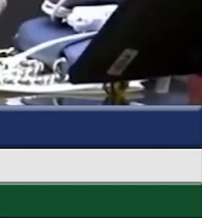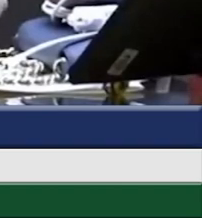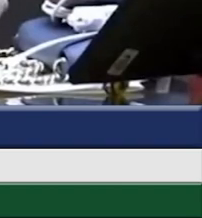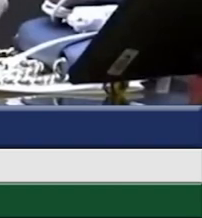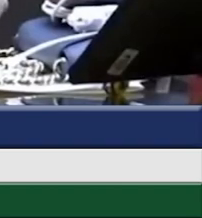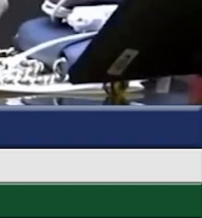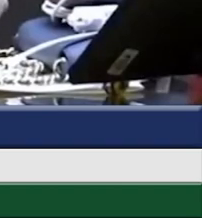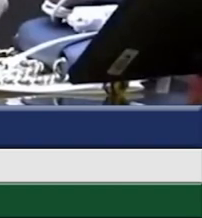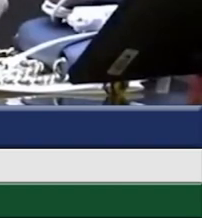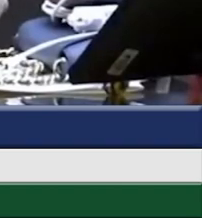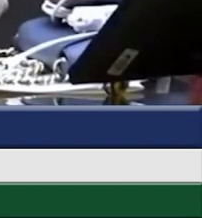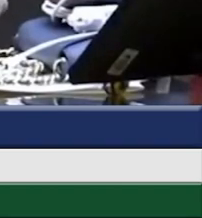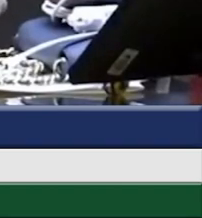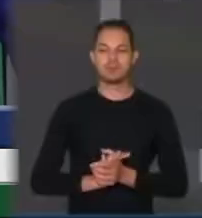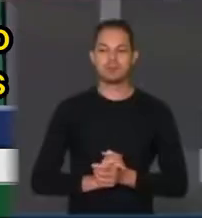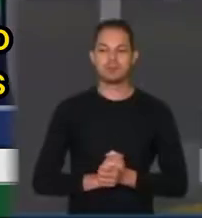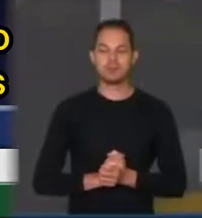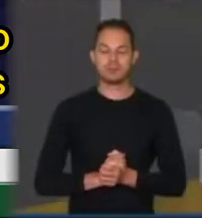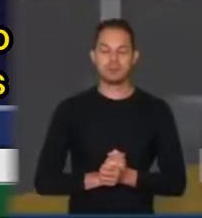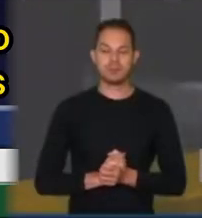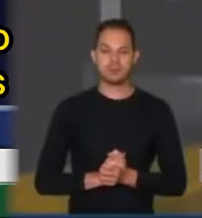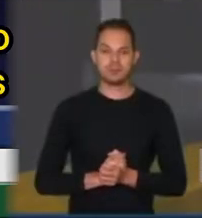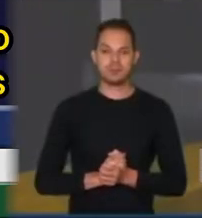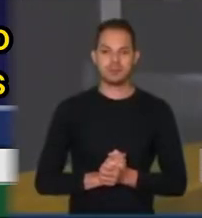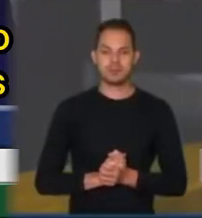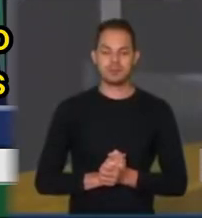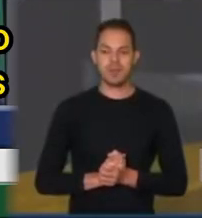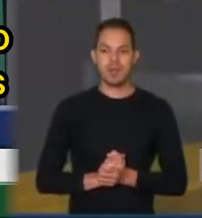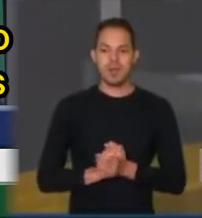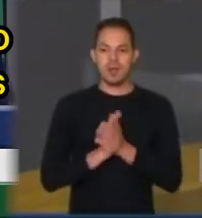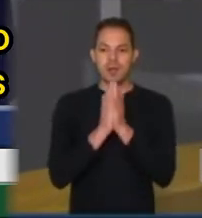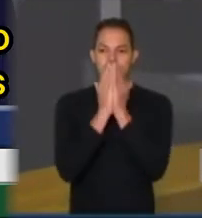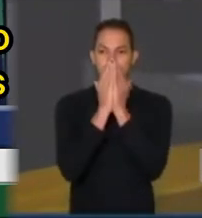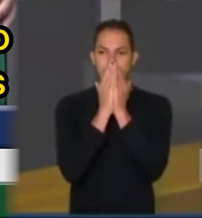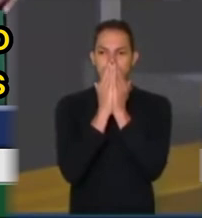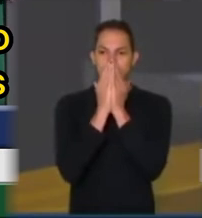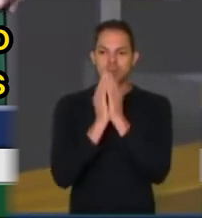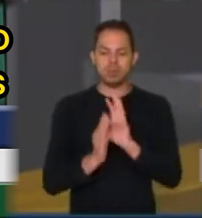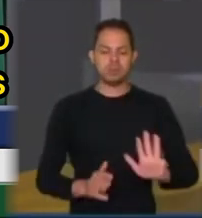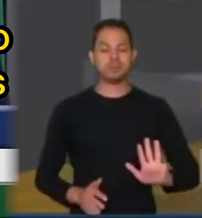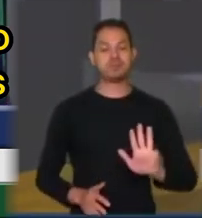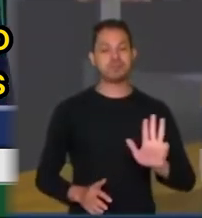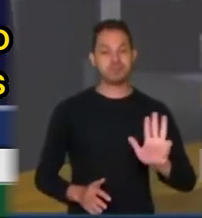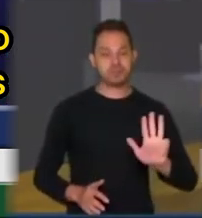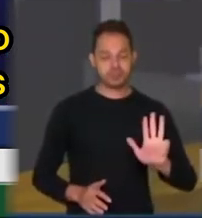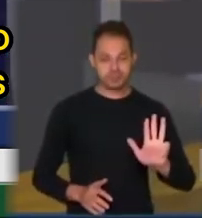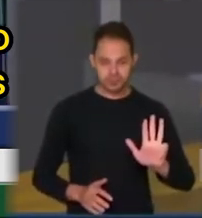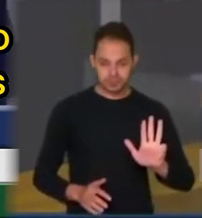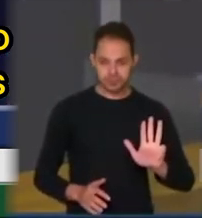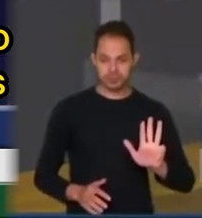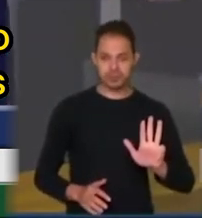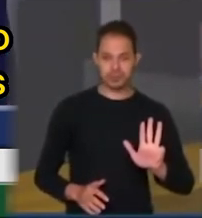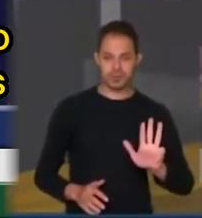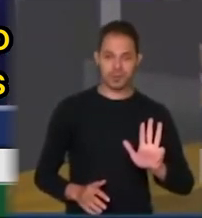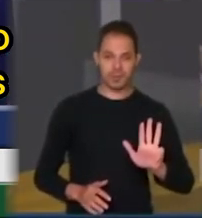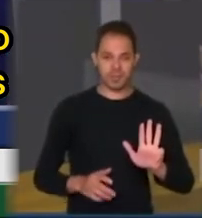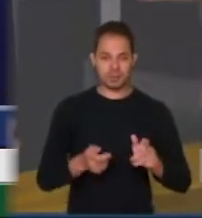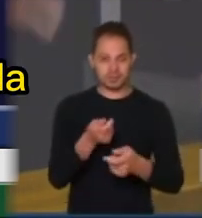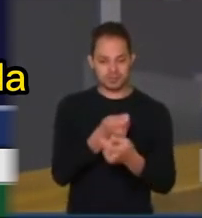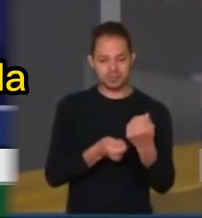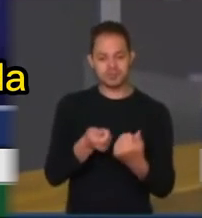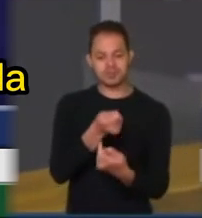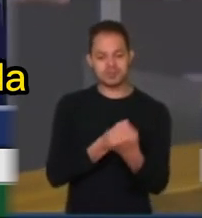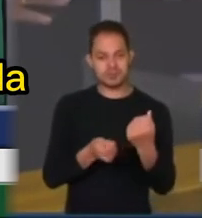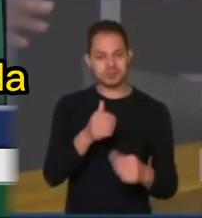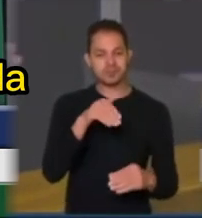Com a palavra, o deputado Carlos Jordi. Lula é o maior estelionatário eleitoral da história do país.